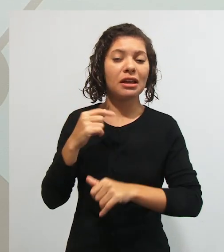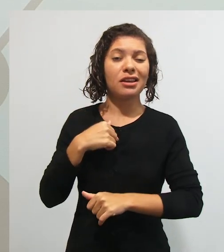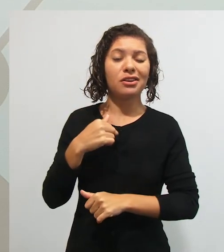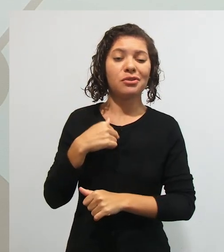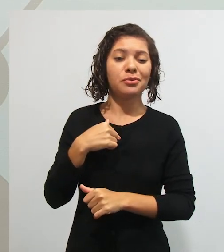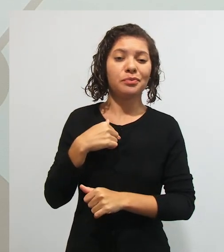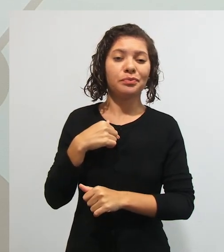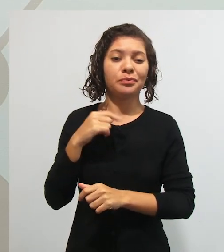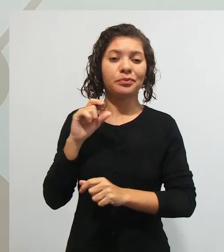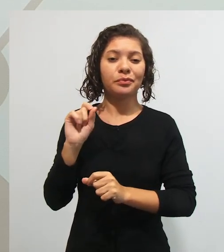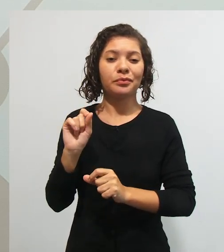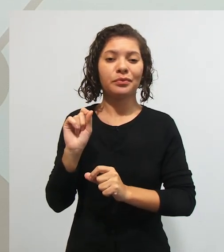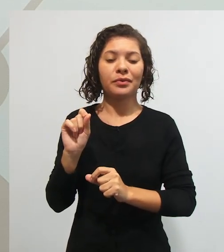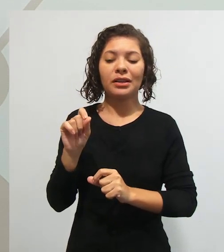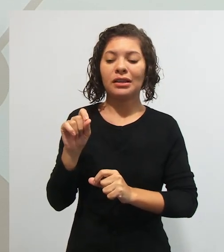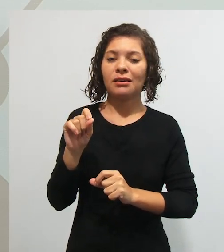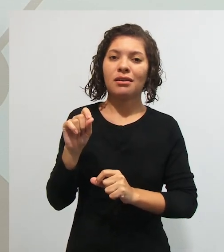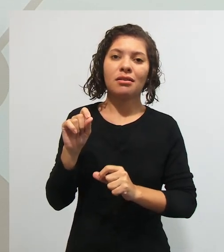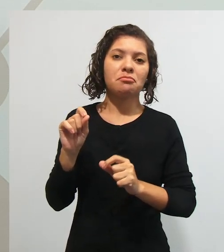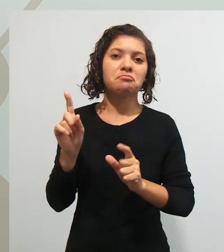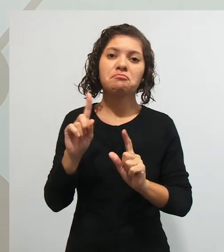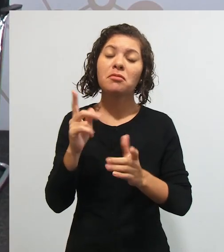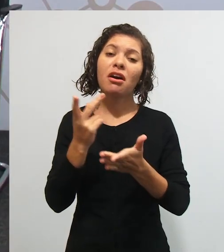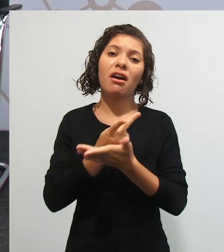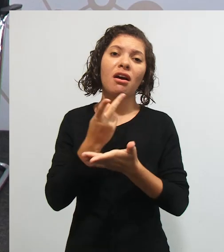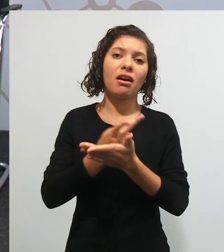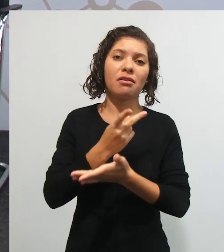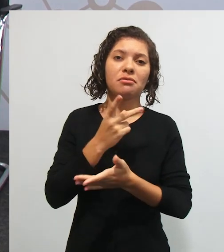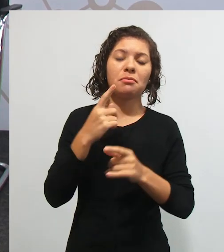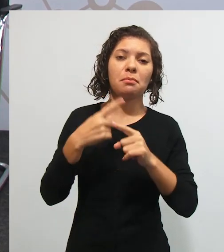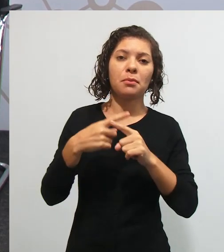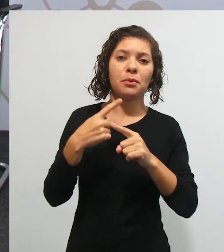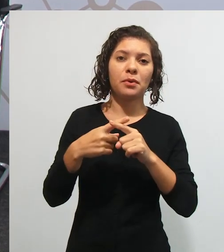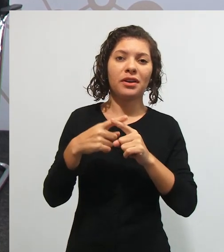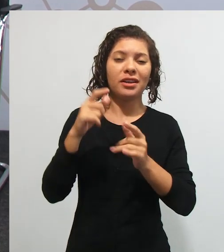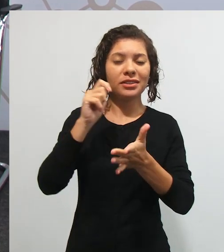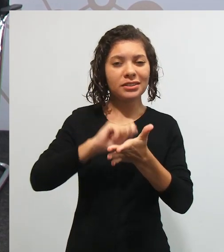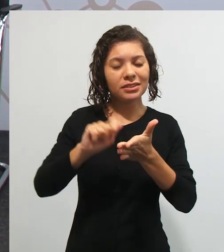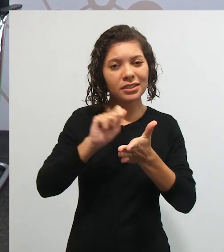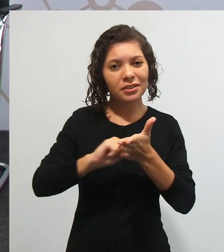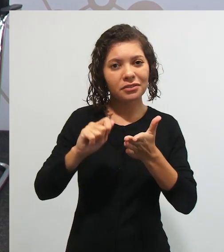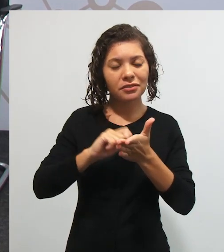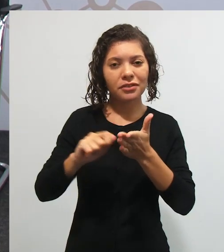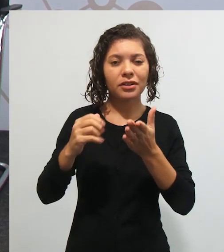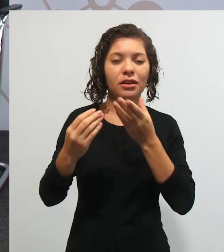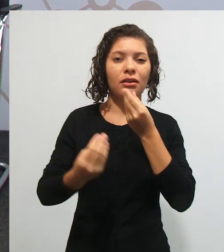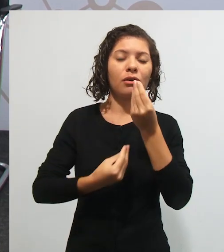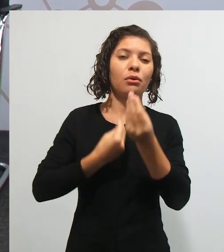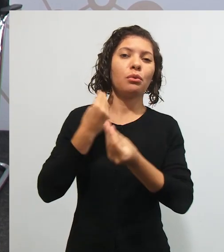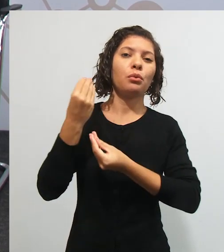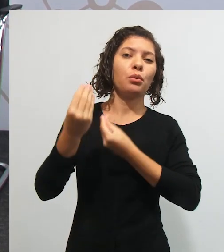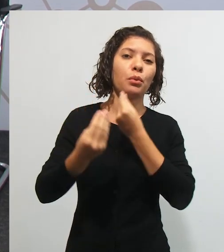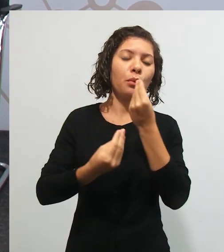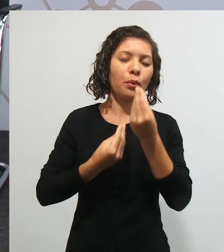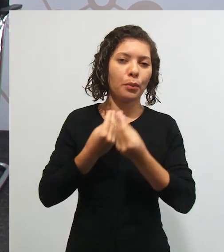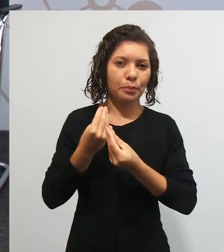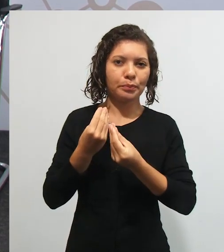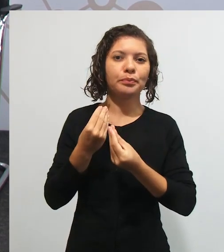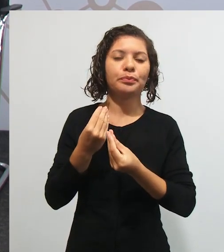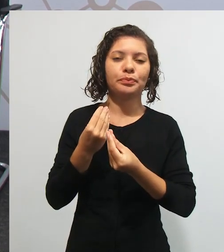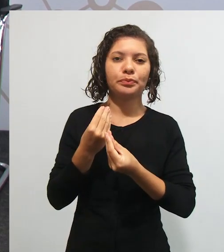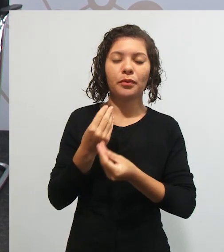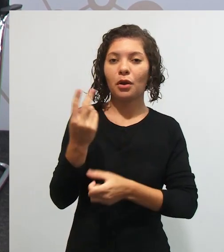eu estou privando as suas necessidades. Por quê? Porque o ato de escrever ocorre, como diz a